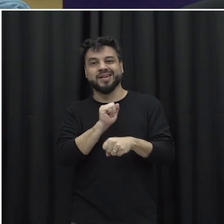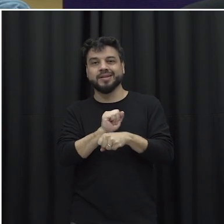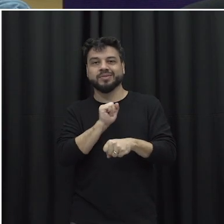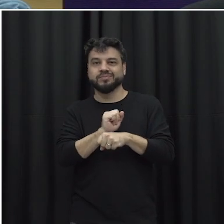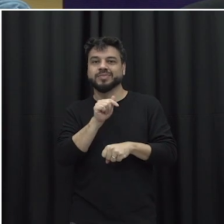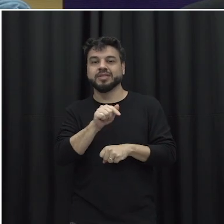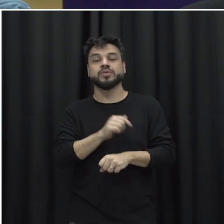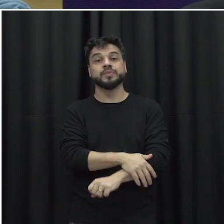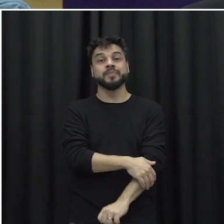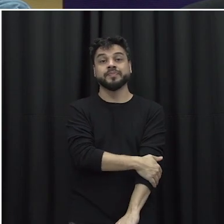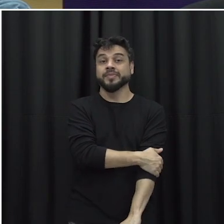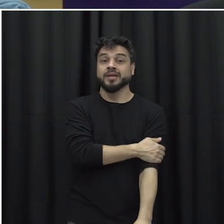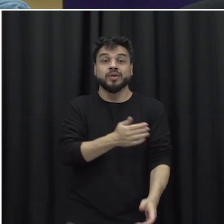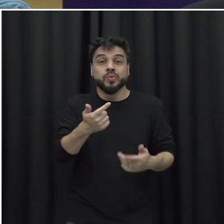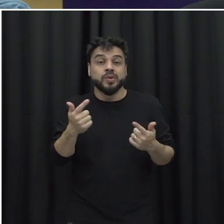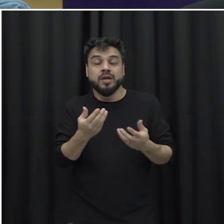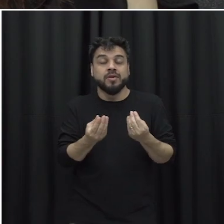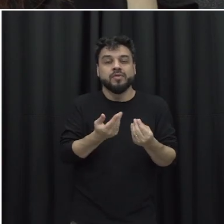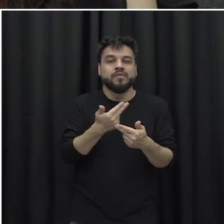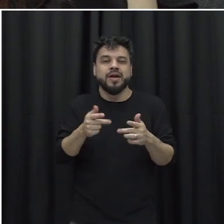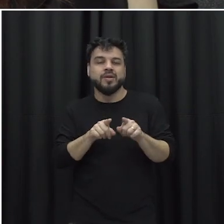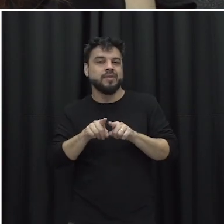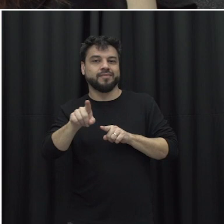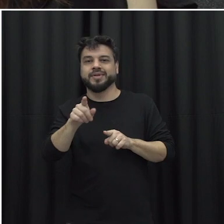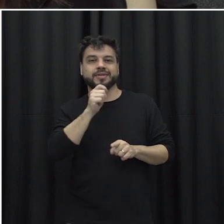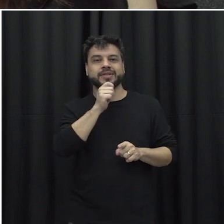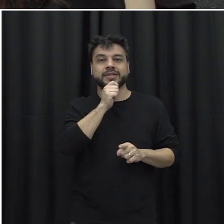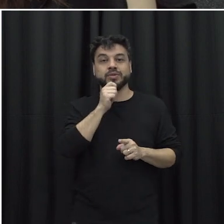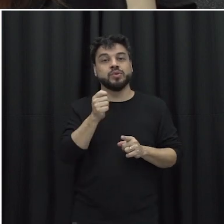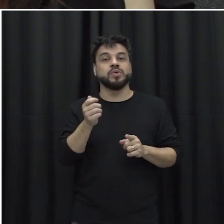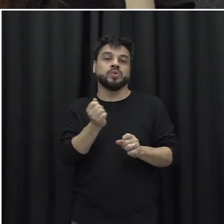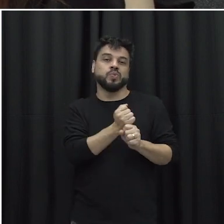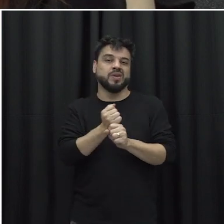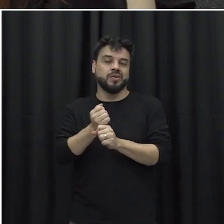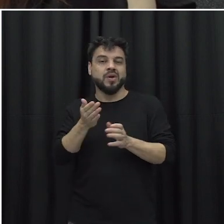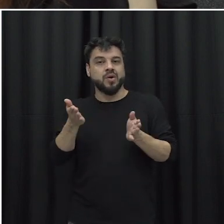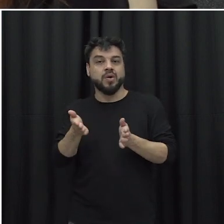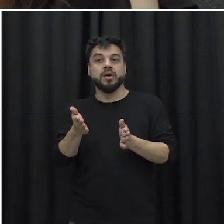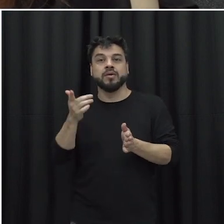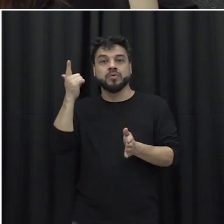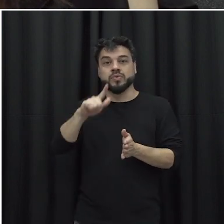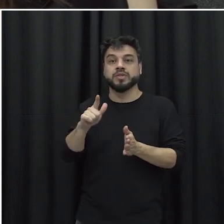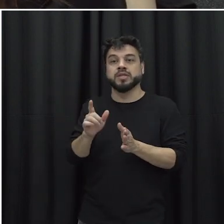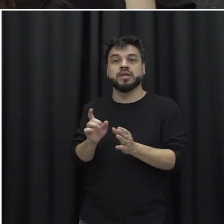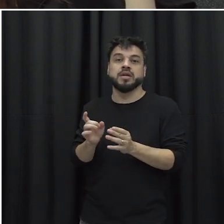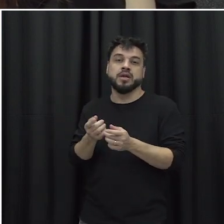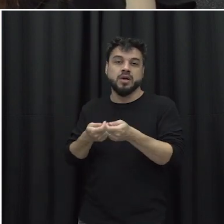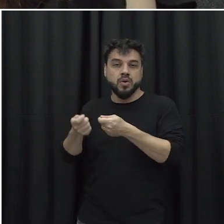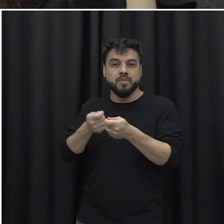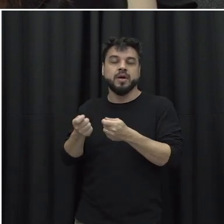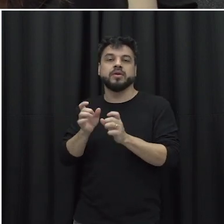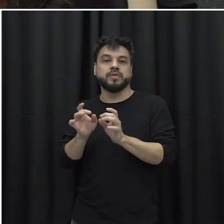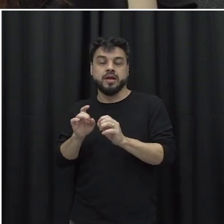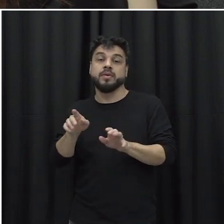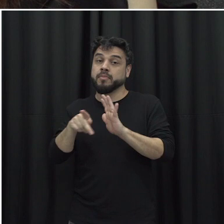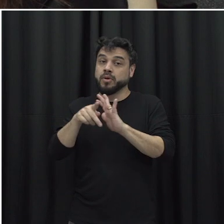isso, e a gente não teve muito avanço dentro dos últimos anos com relação à comercialização, a não ser a